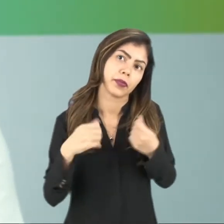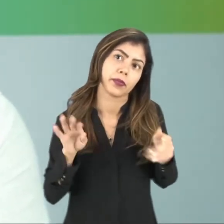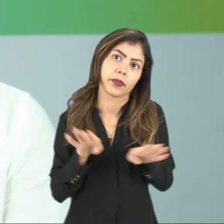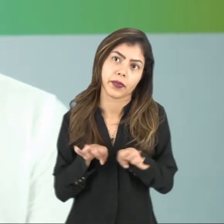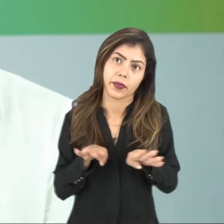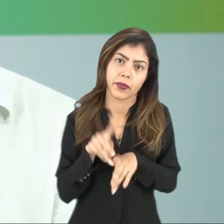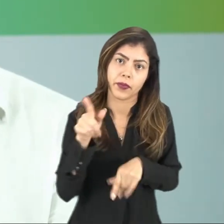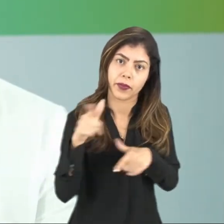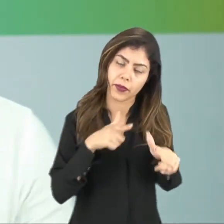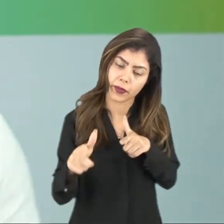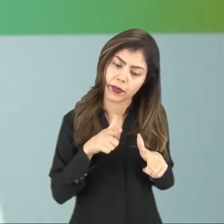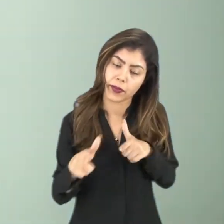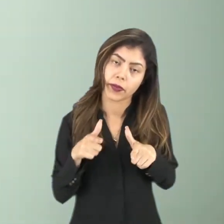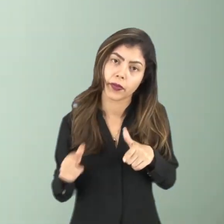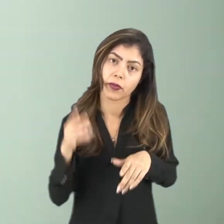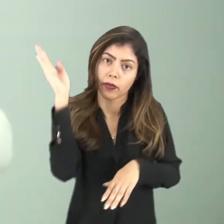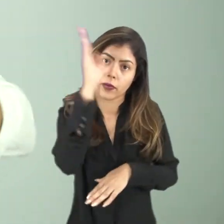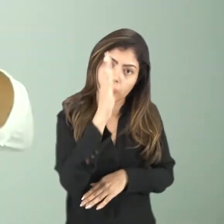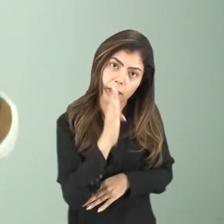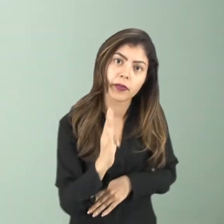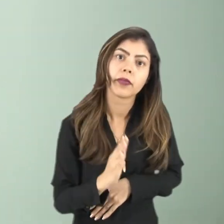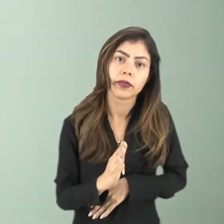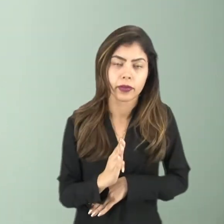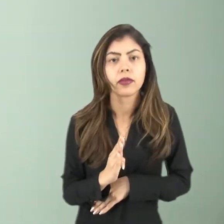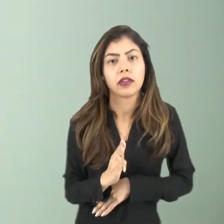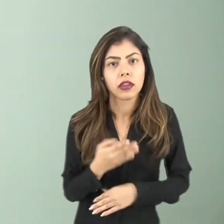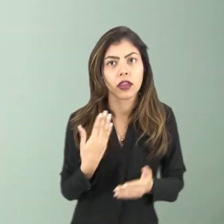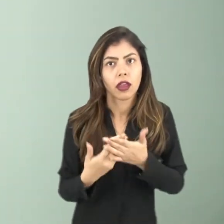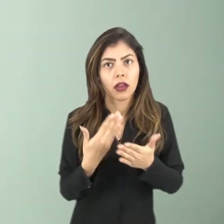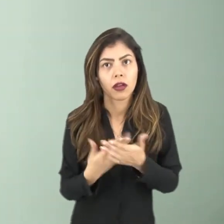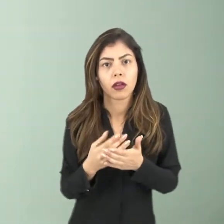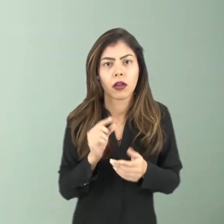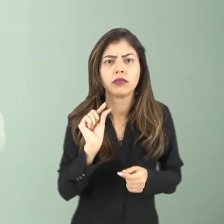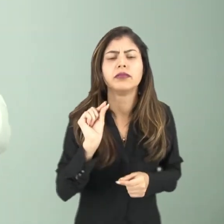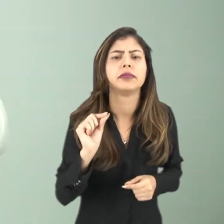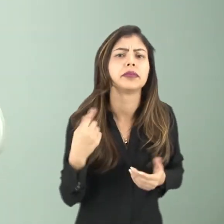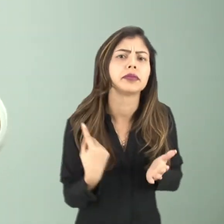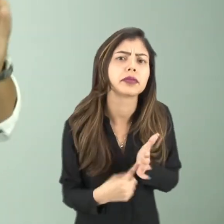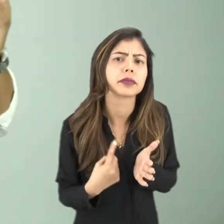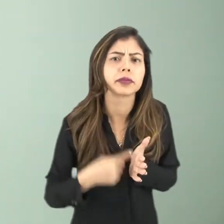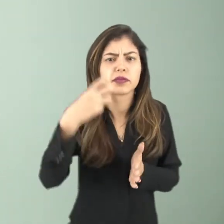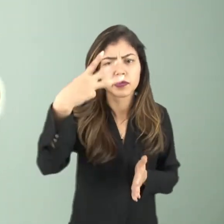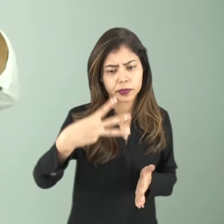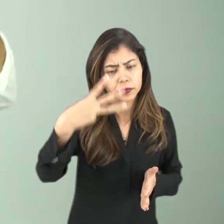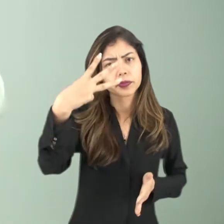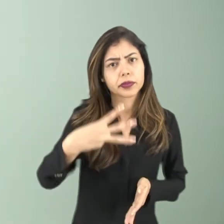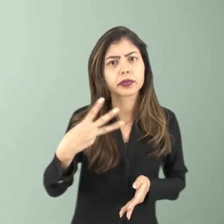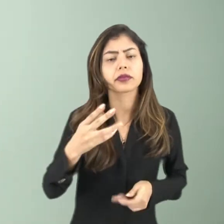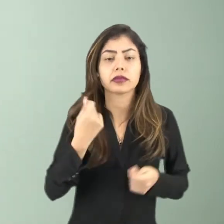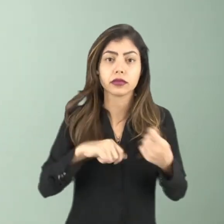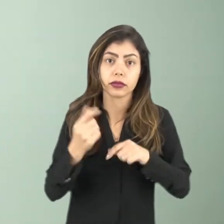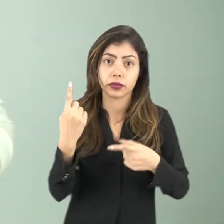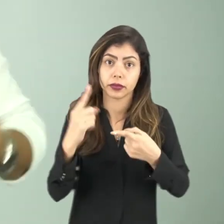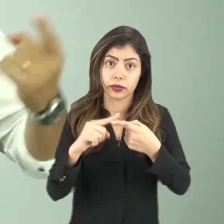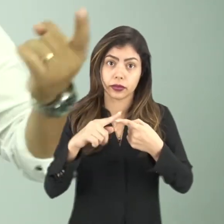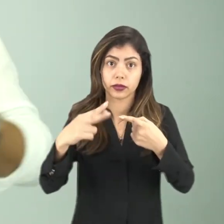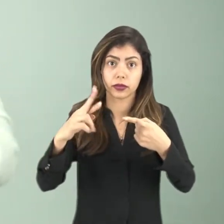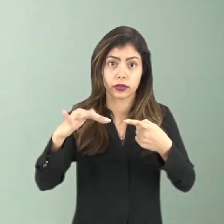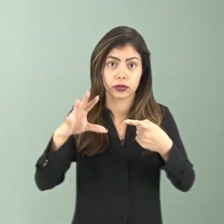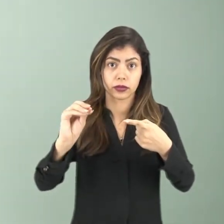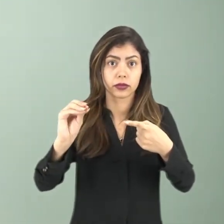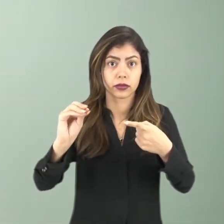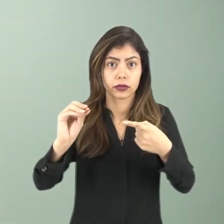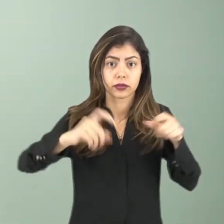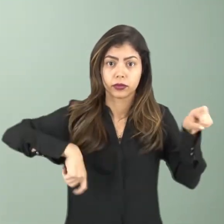A questão da economia, ela vai ser trabalhada, a questão dos trabalhos no Brasil, tá? Ela é estudada de acordo com o quê? Com os 3 setores da economia. O